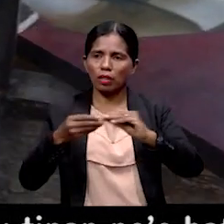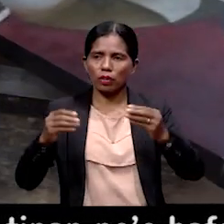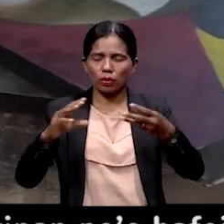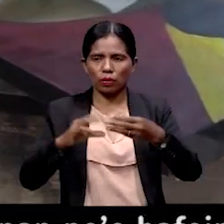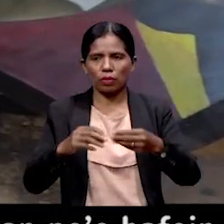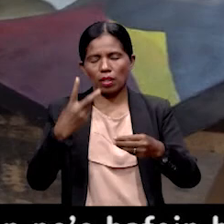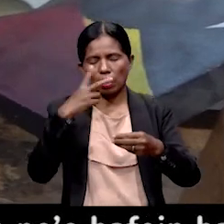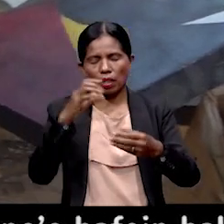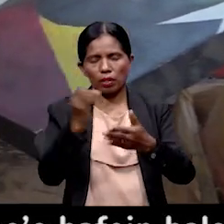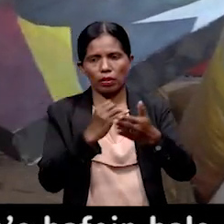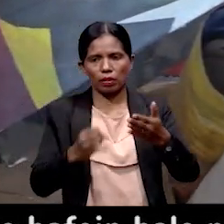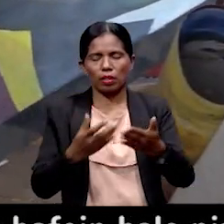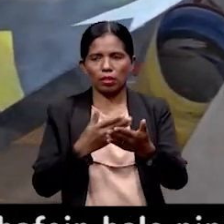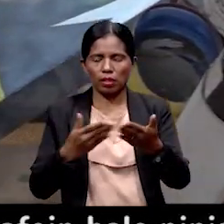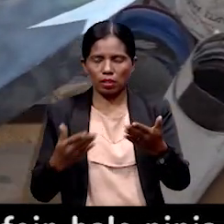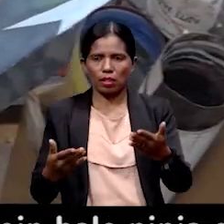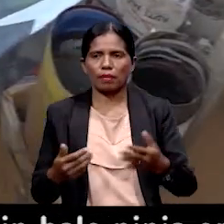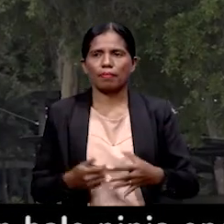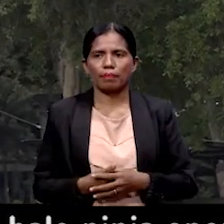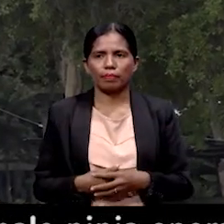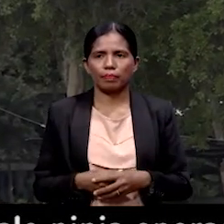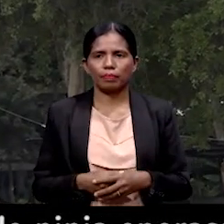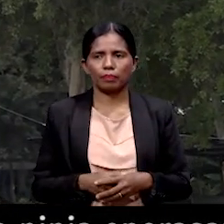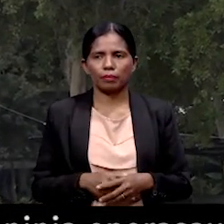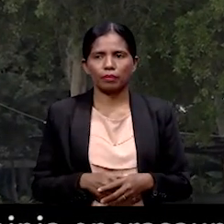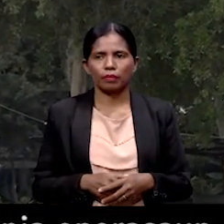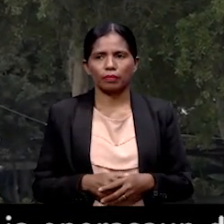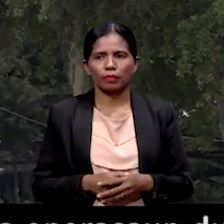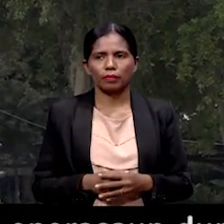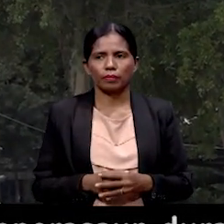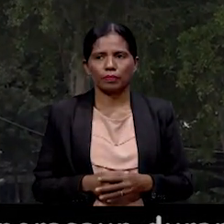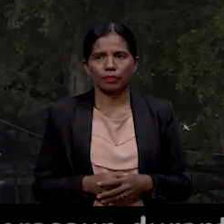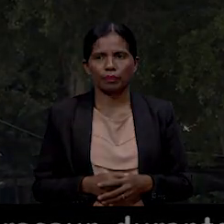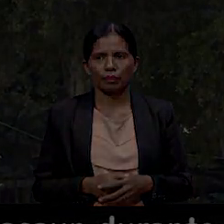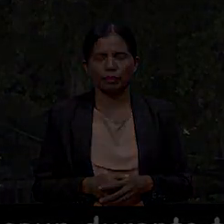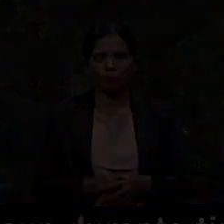reinvenção ba instrumento artenian Almeida dos Santos, Justiniano Nano, Ziemen.